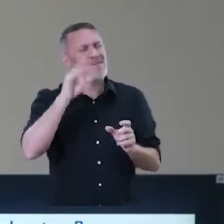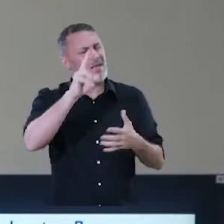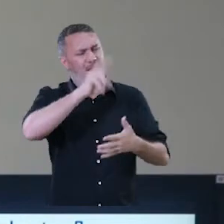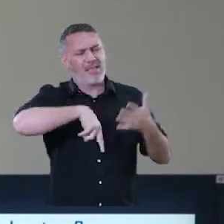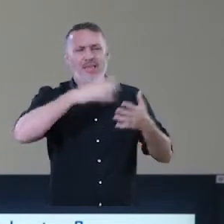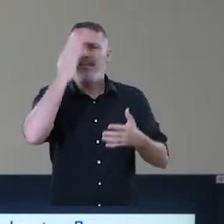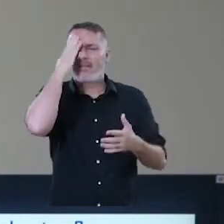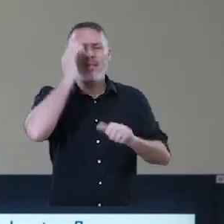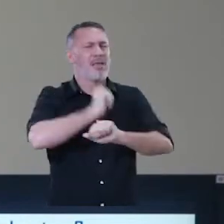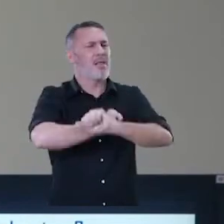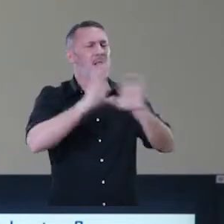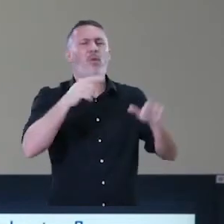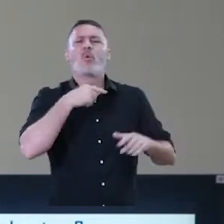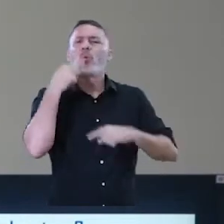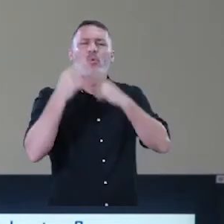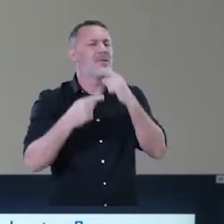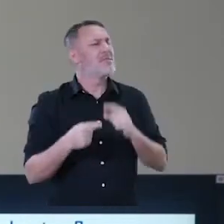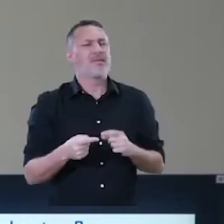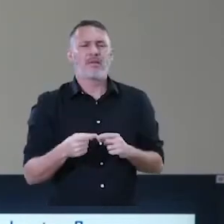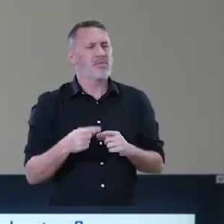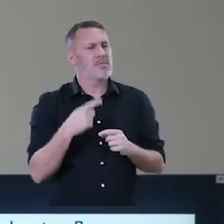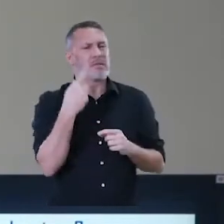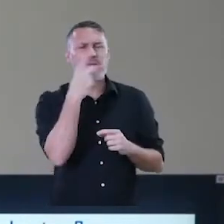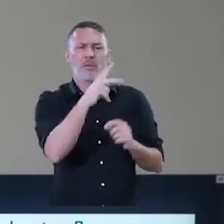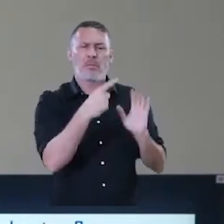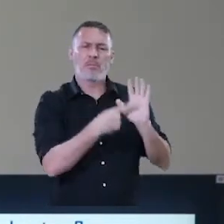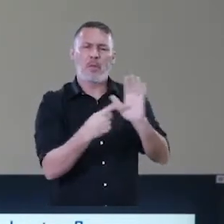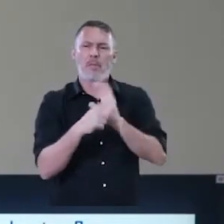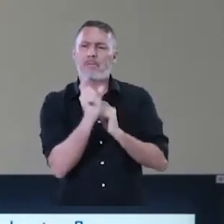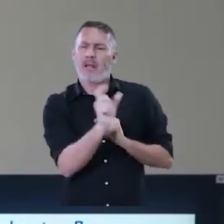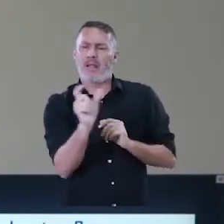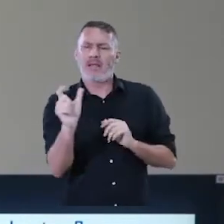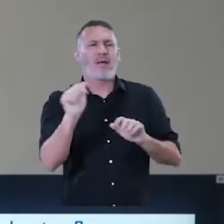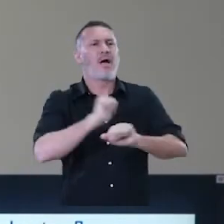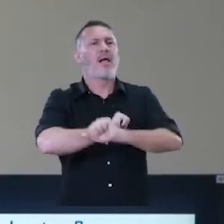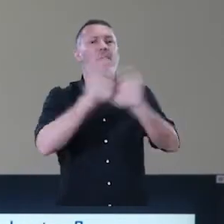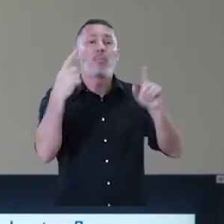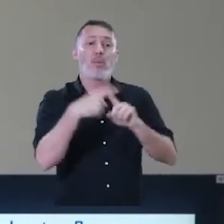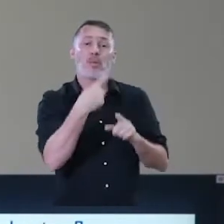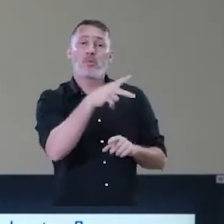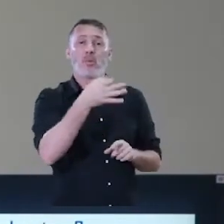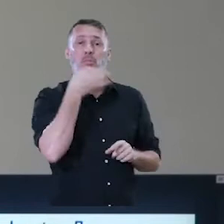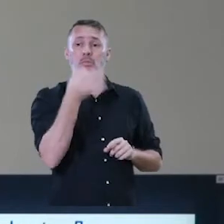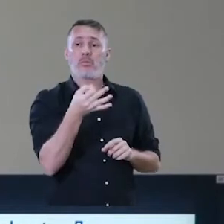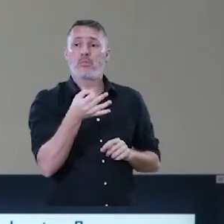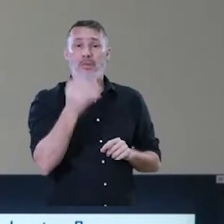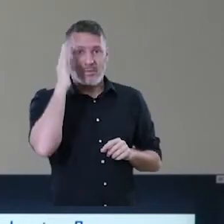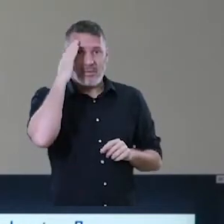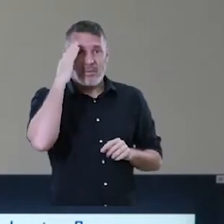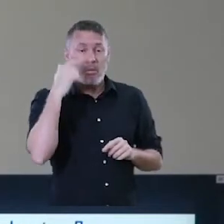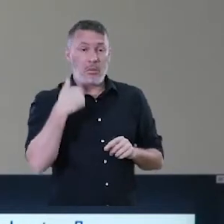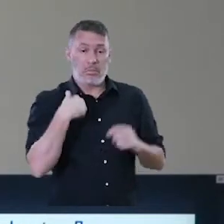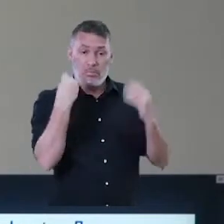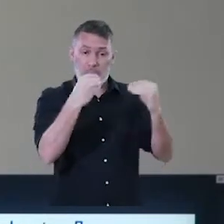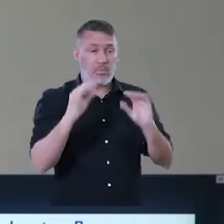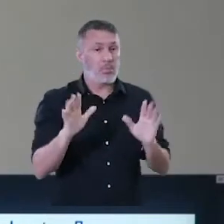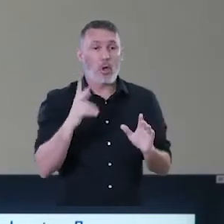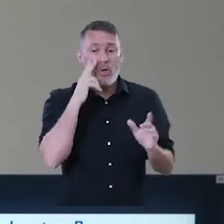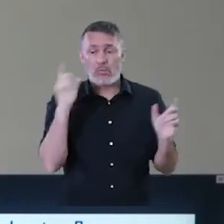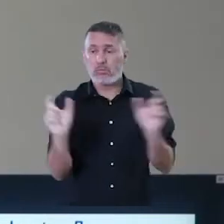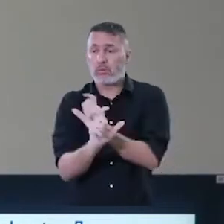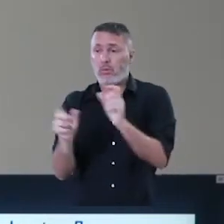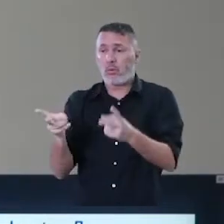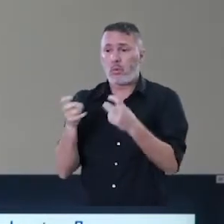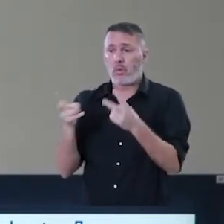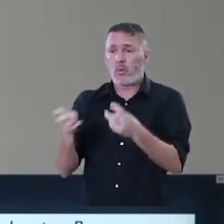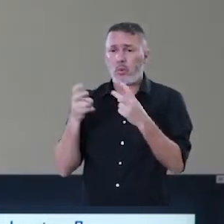seu posicionamento, Rayane? Não vai ter dúvida. Tá, queridos? Quando você usa essa palavra com juízo de valor, perceba que eu não falei quase